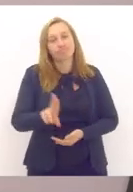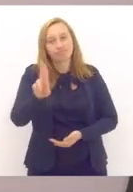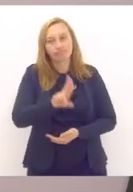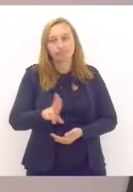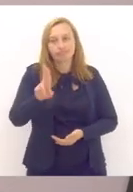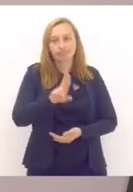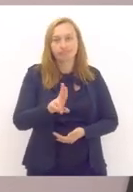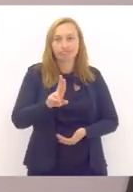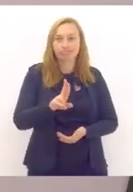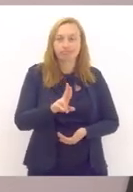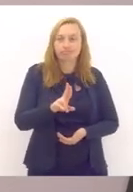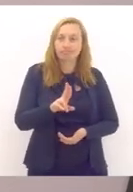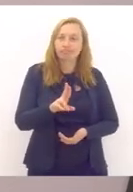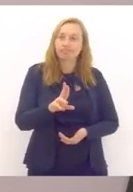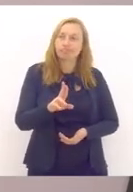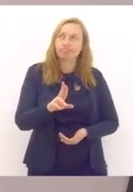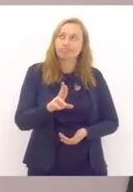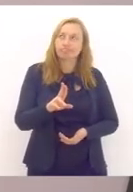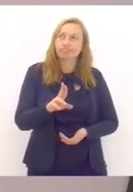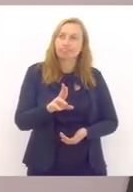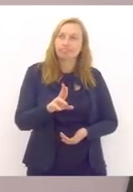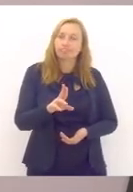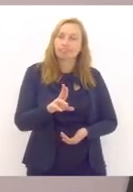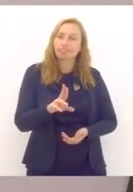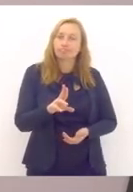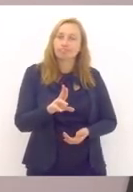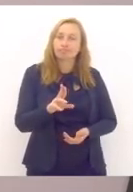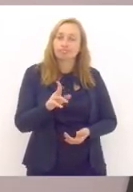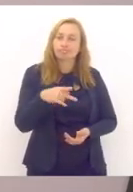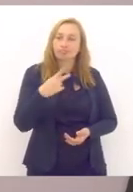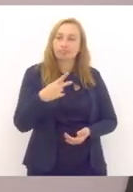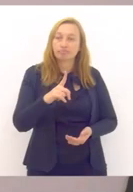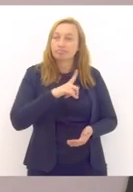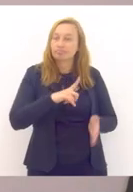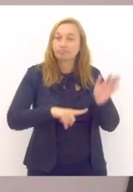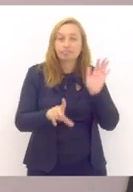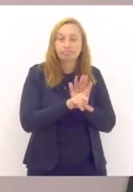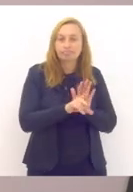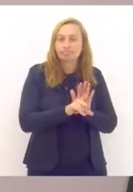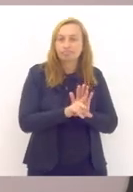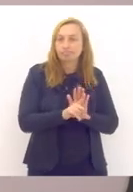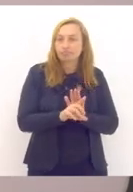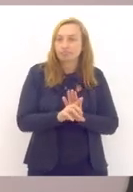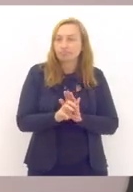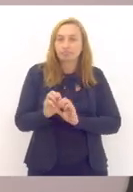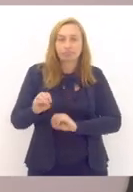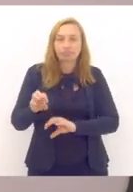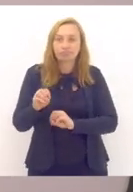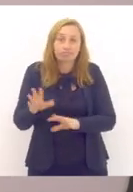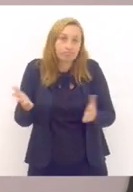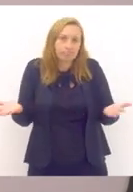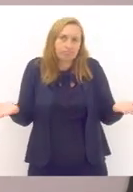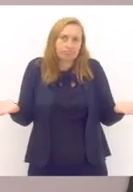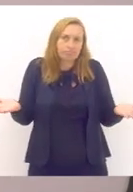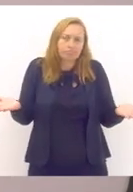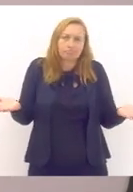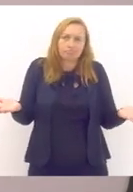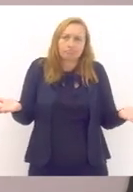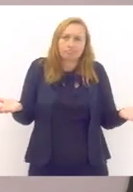Ainda que eu utilize naquilo que está disposto nas próprias leis da educação. Isso é uma insanidade.